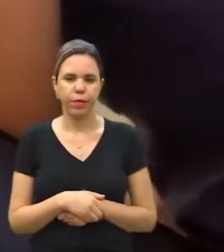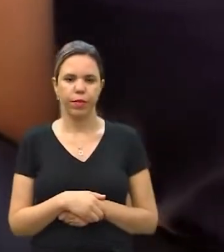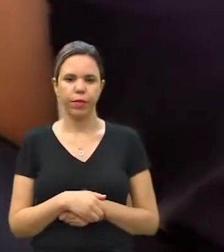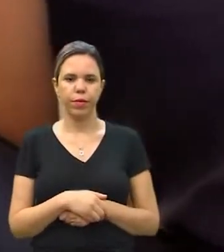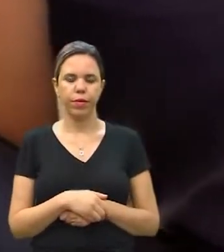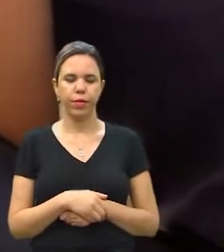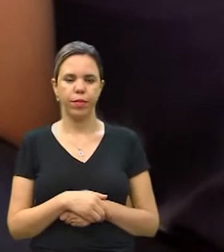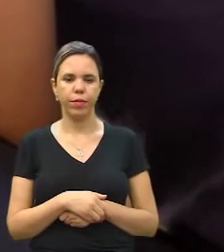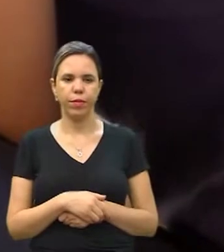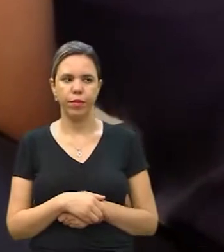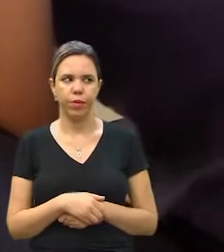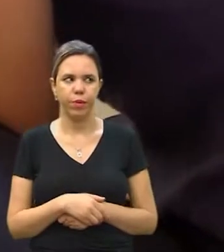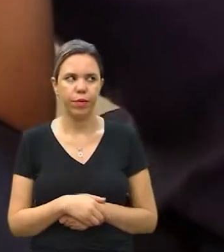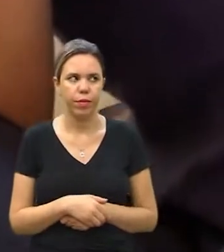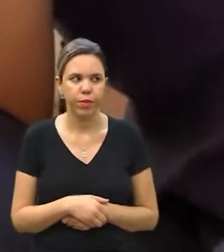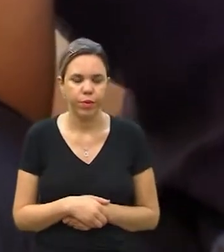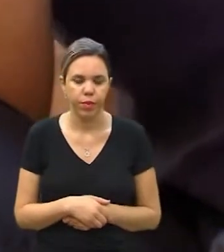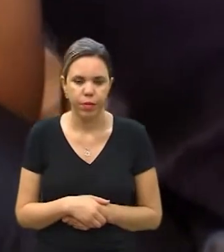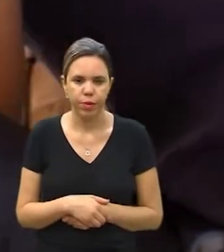Tico.